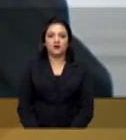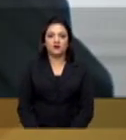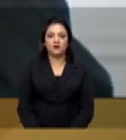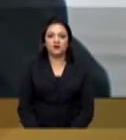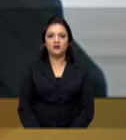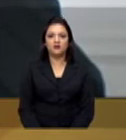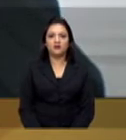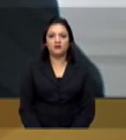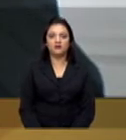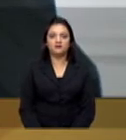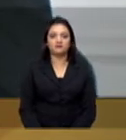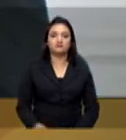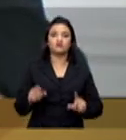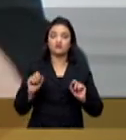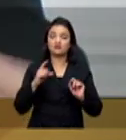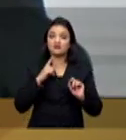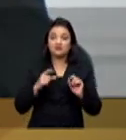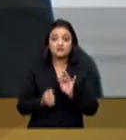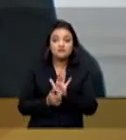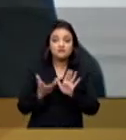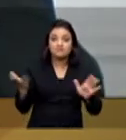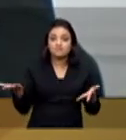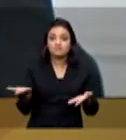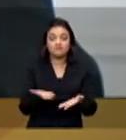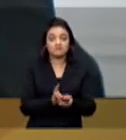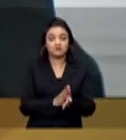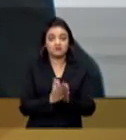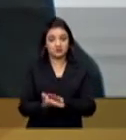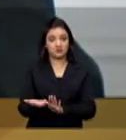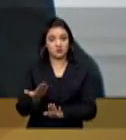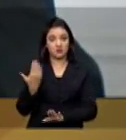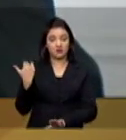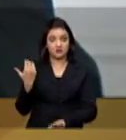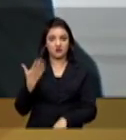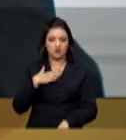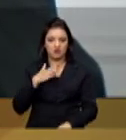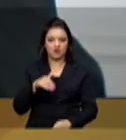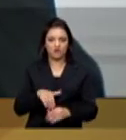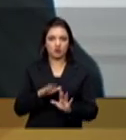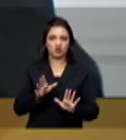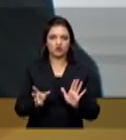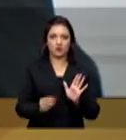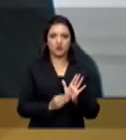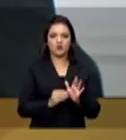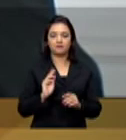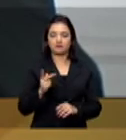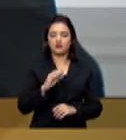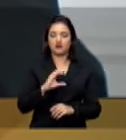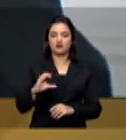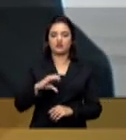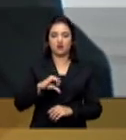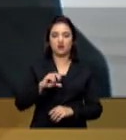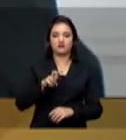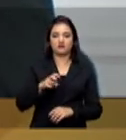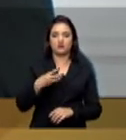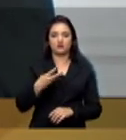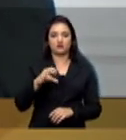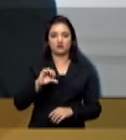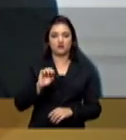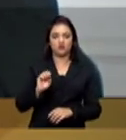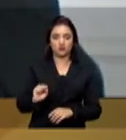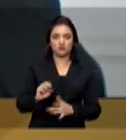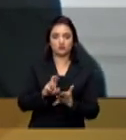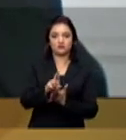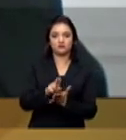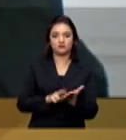Há diversos precedentes, eu cito aqui em meu voto, é o HC 95398, de